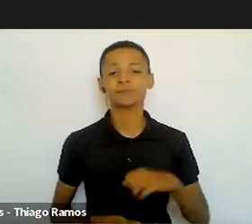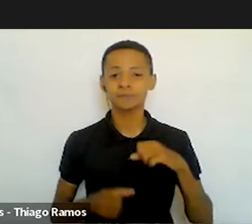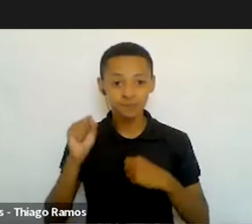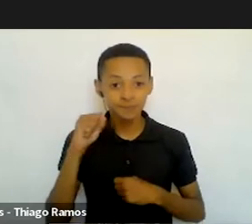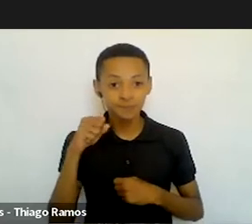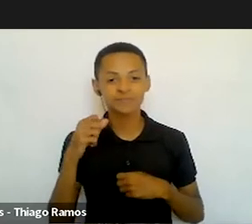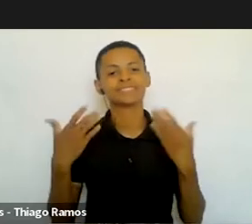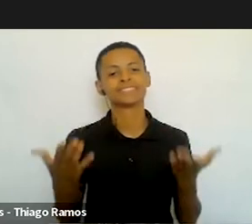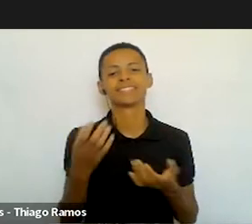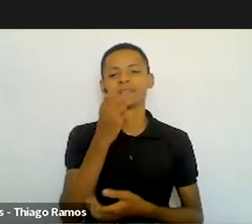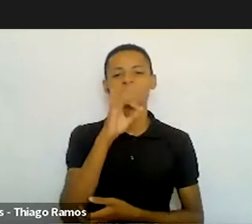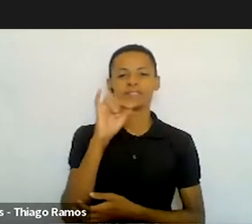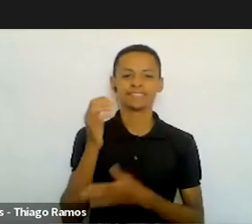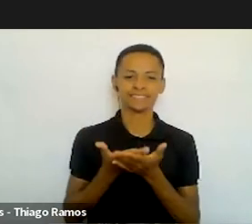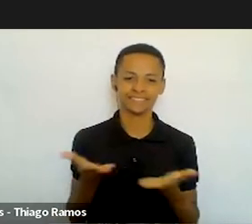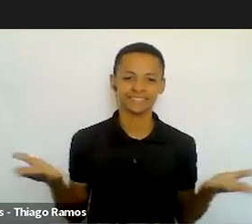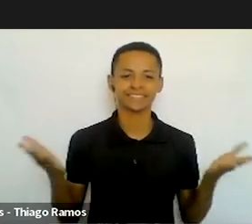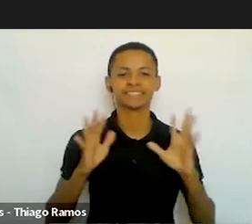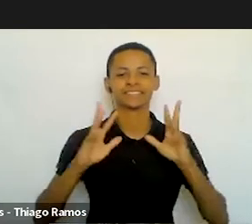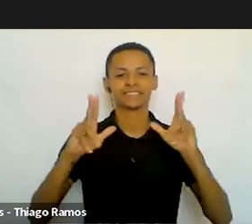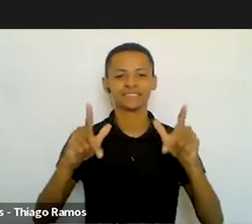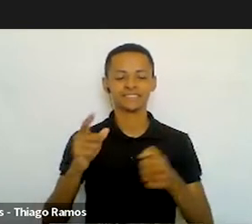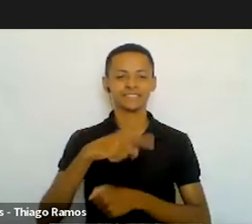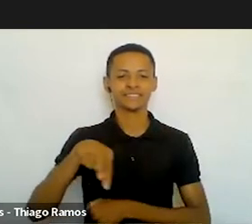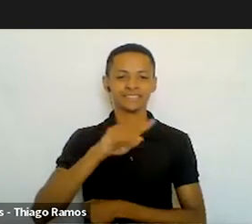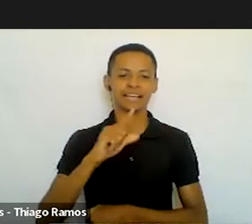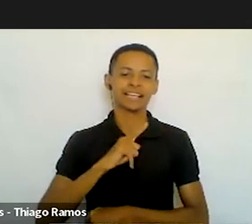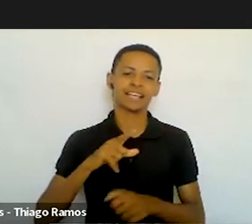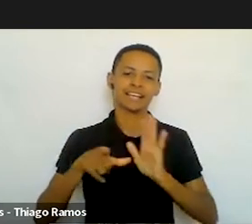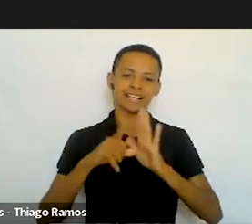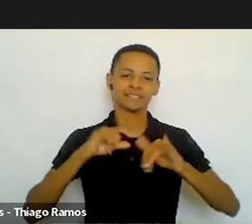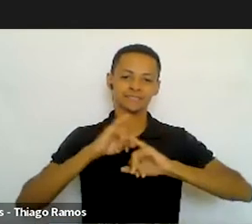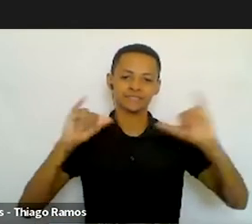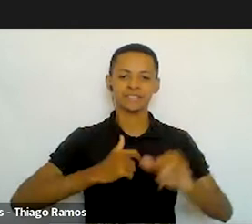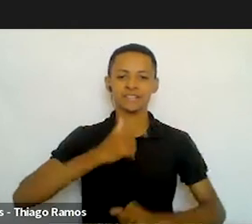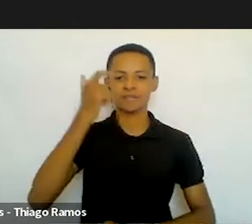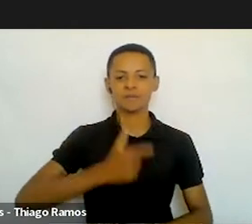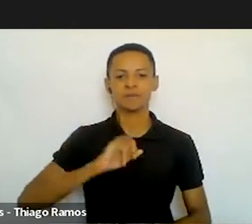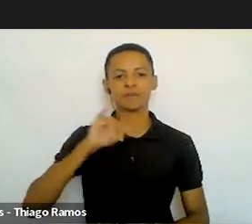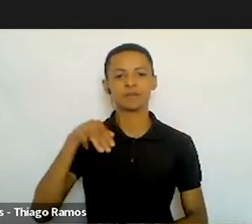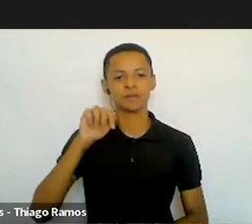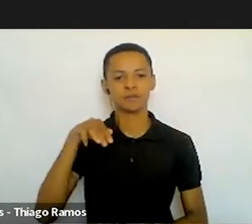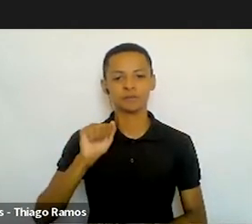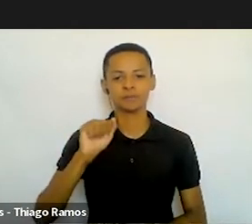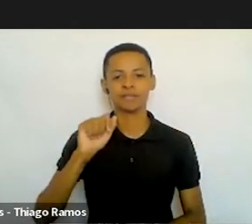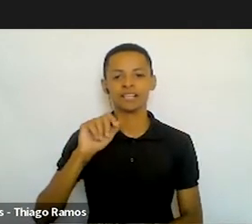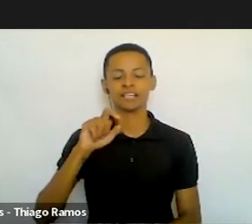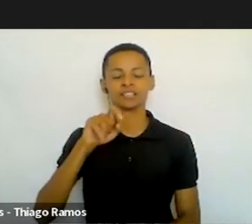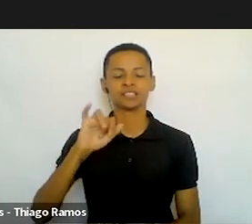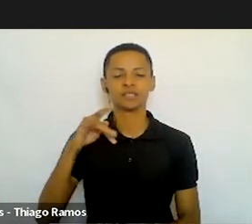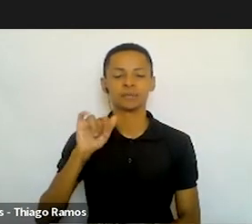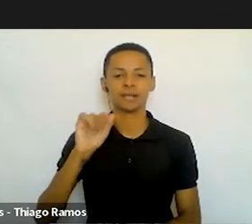Sim. Bom dia a todos e a todas. Como já foi anunciado, meu nome é Juma Tipaia. Sou da terra indígena